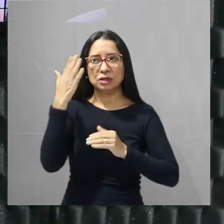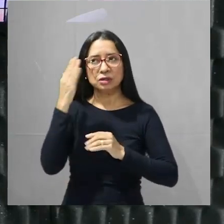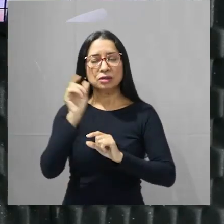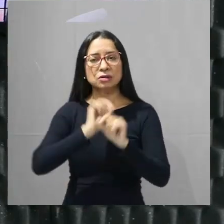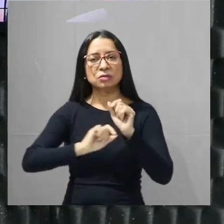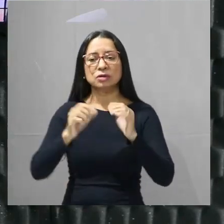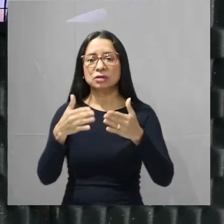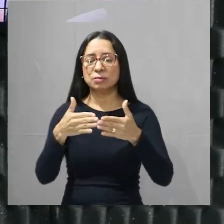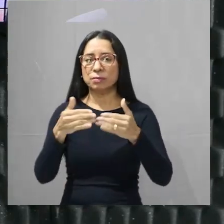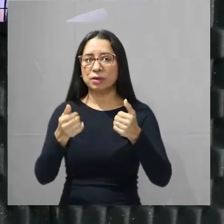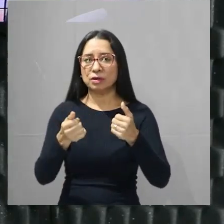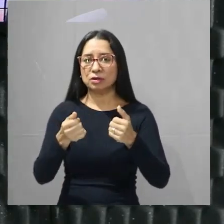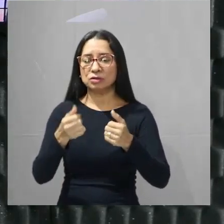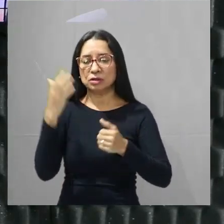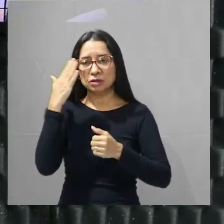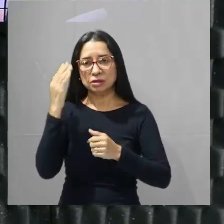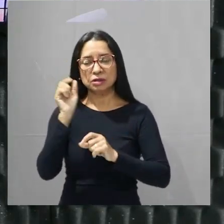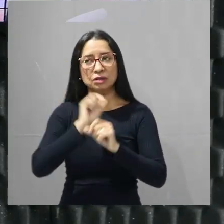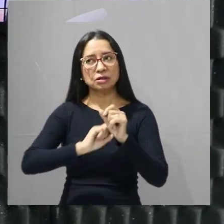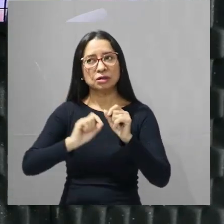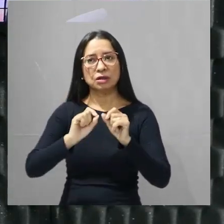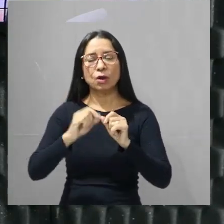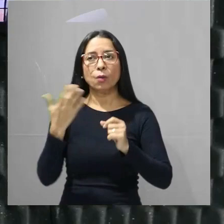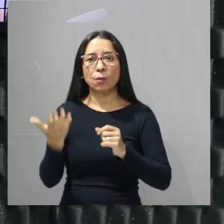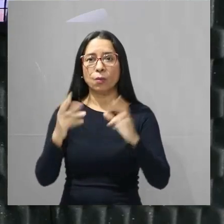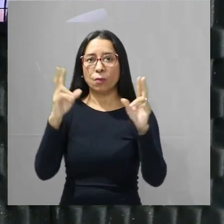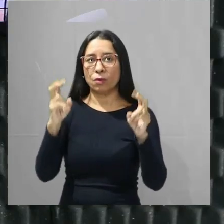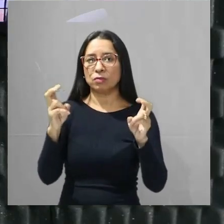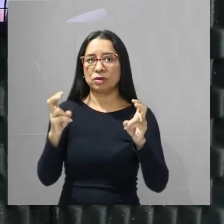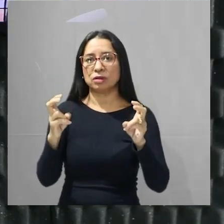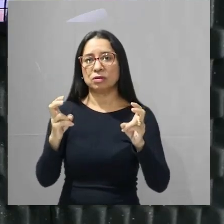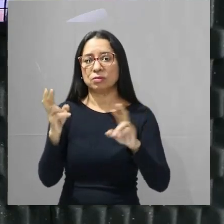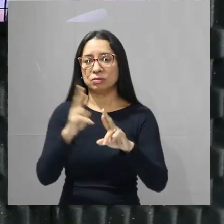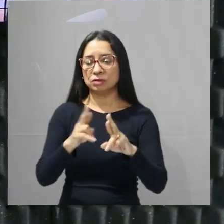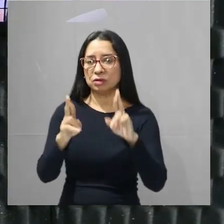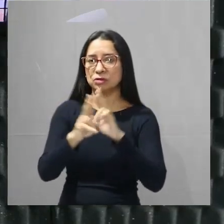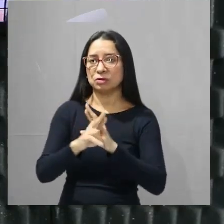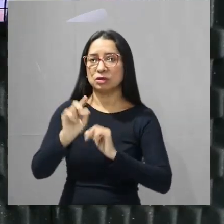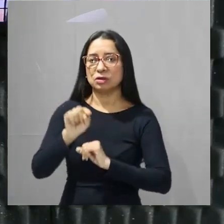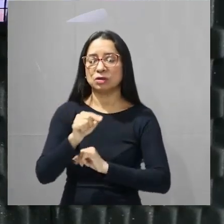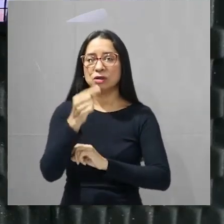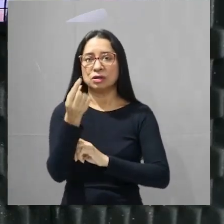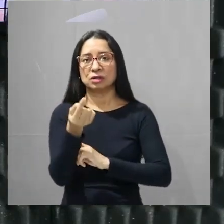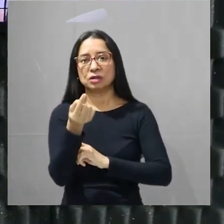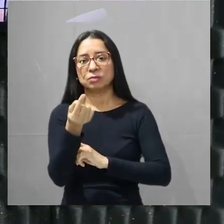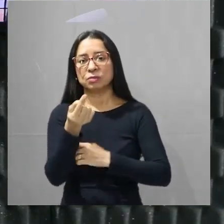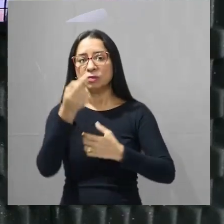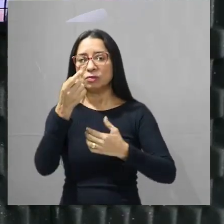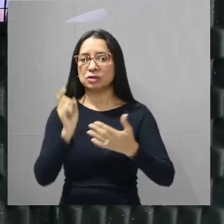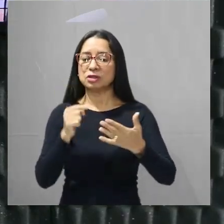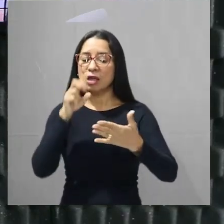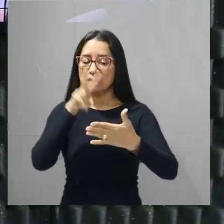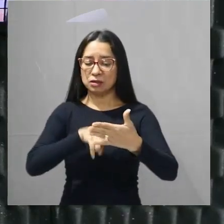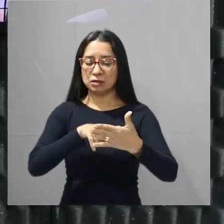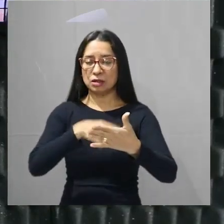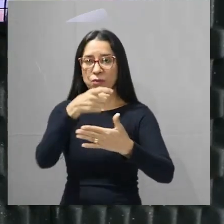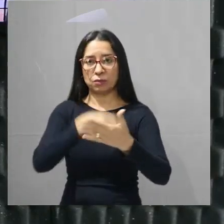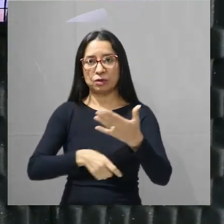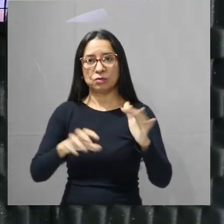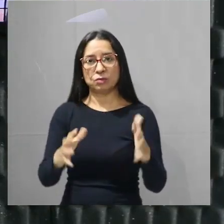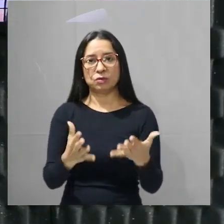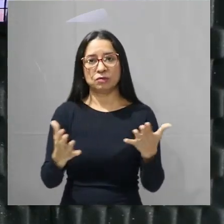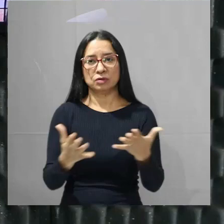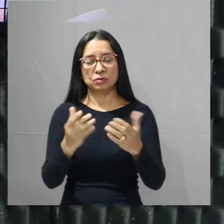pede, né, entender ali que temática se trata, para depois ir para o texto motivador. Belezinha? Então, bora começar sem